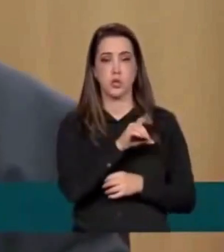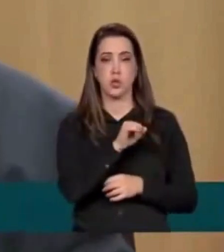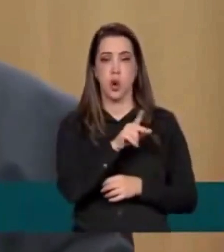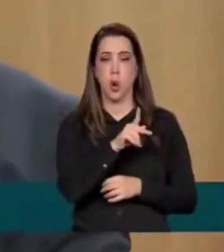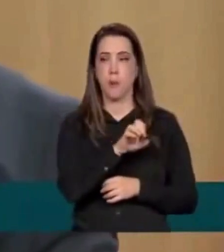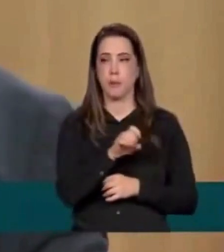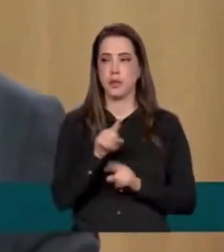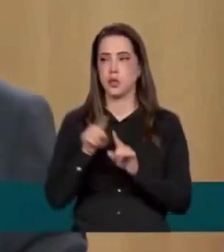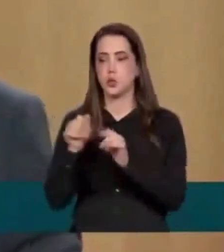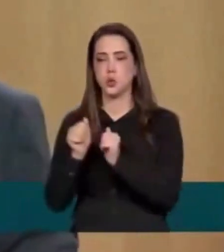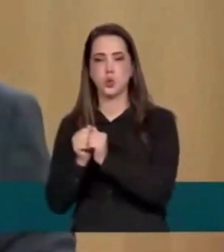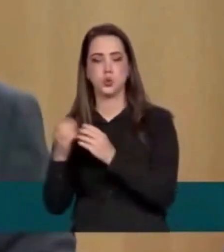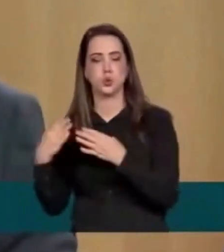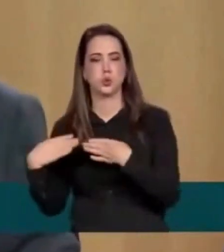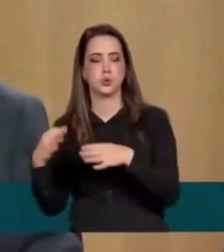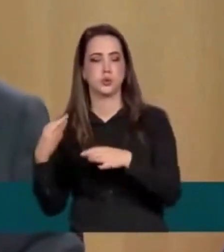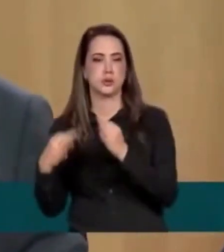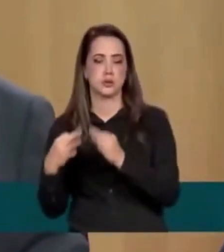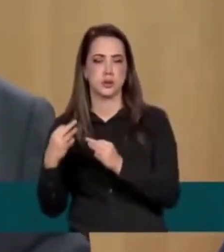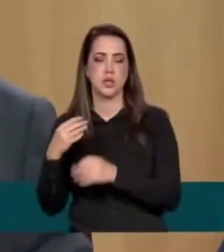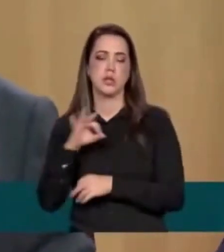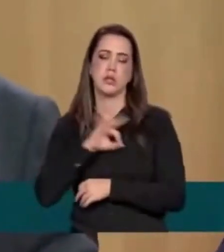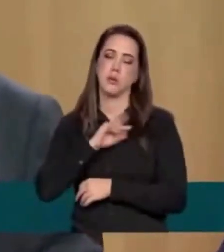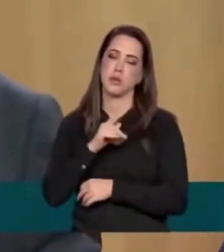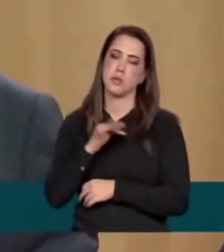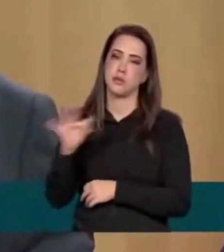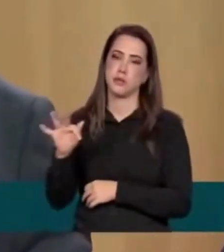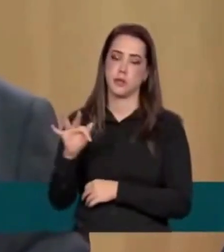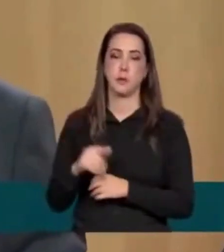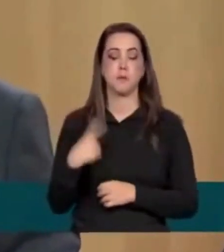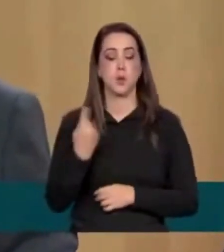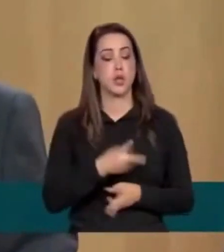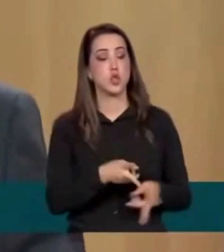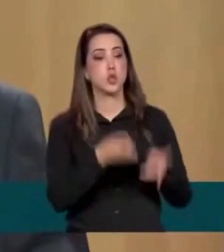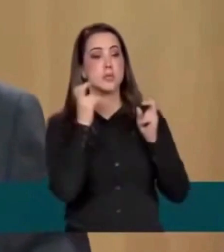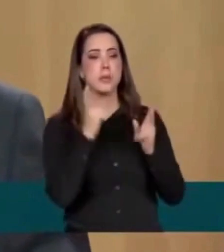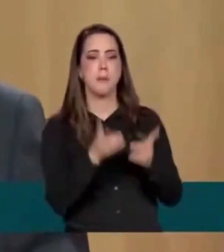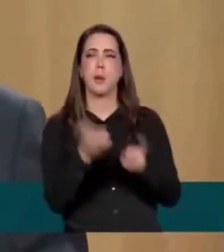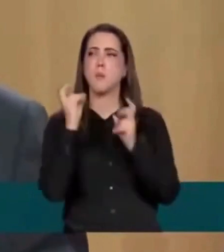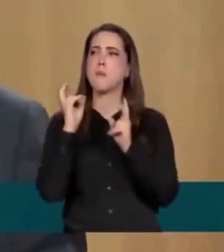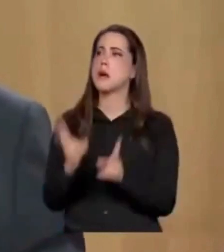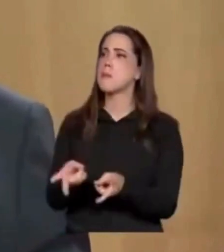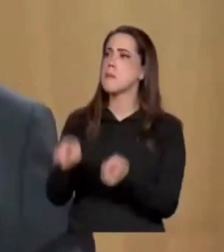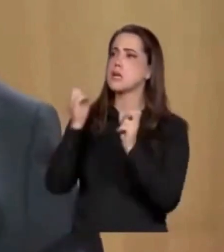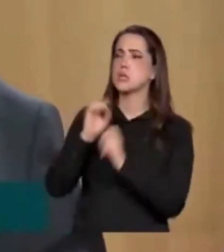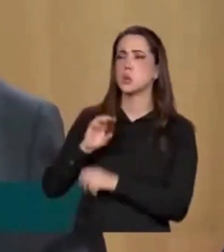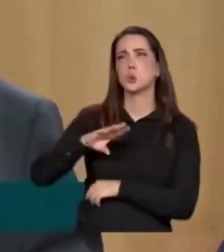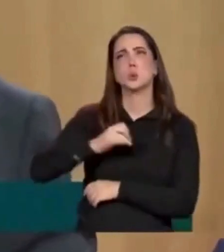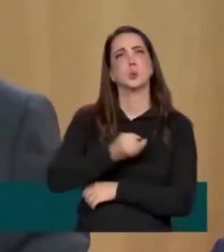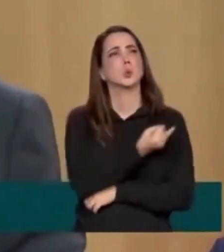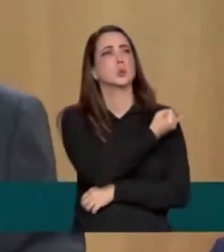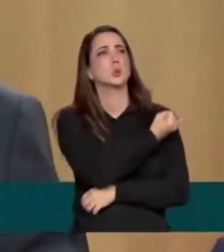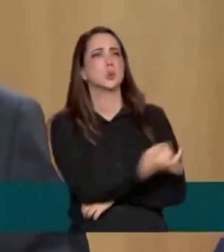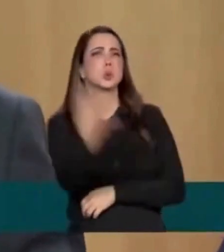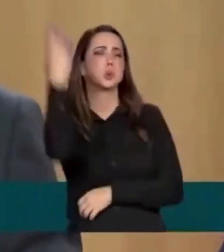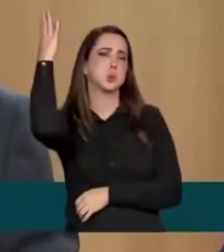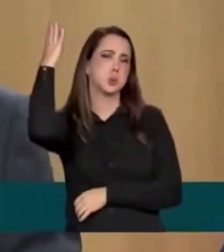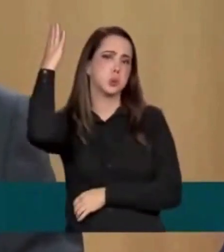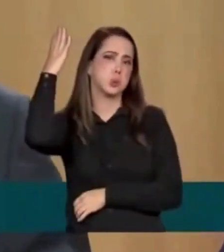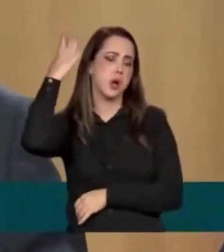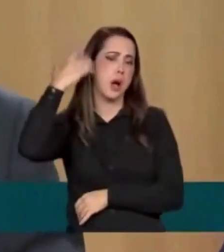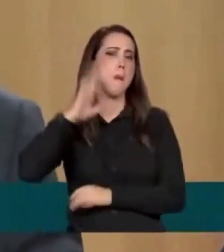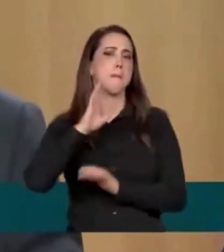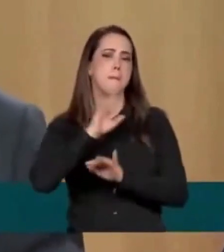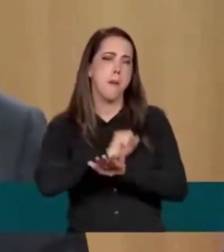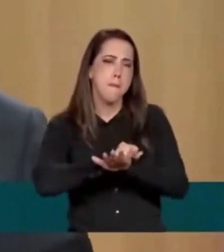O que nós identificamos? Nós identificamos, sim, centenas, milhares de postagens de